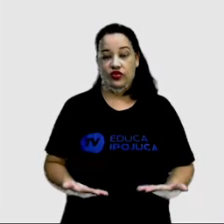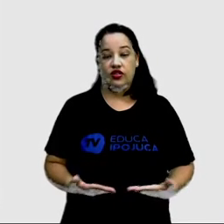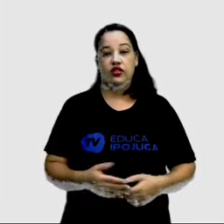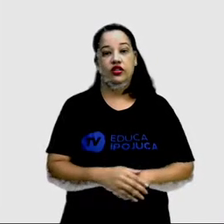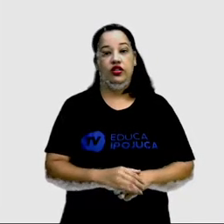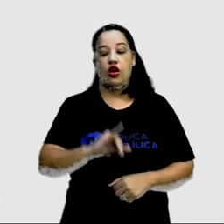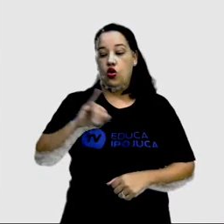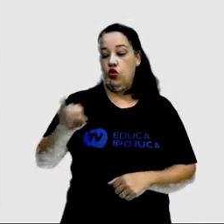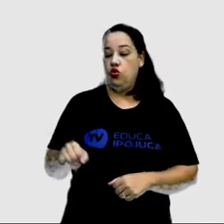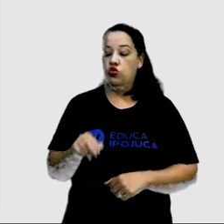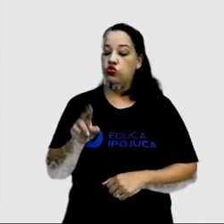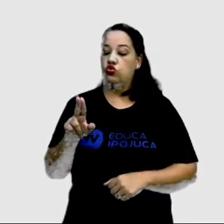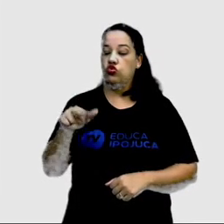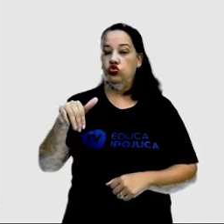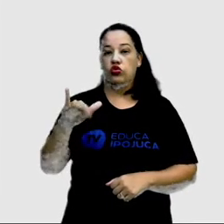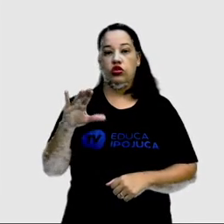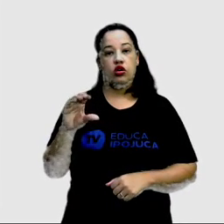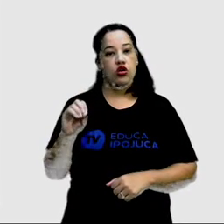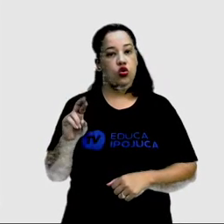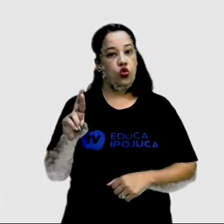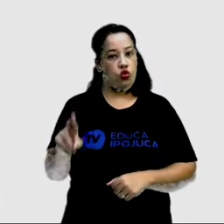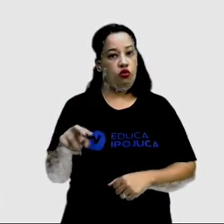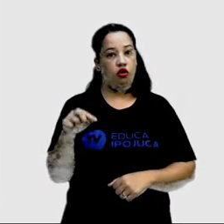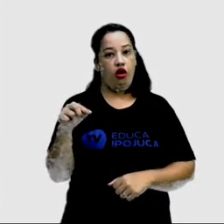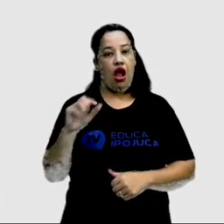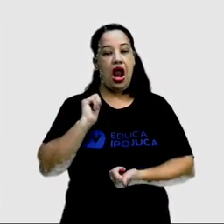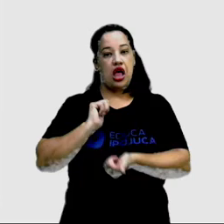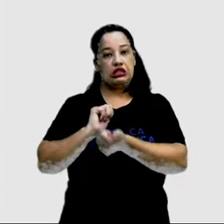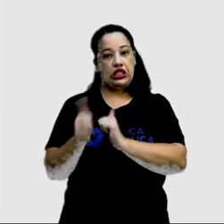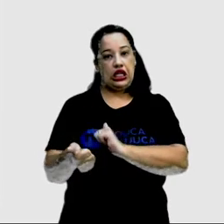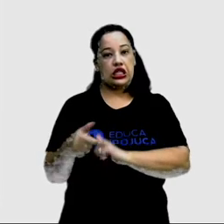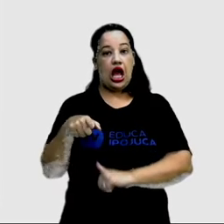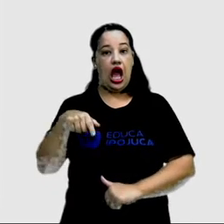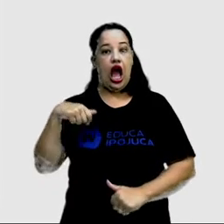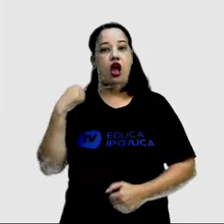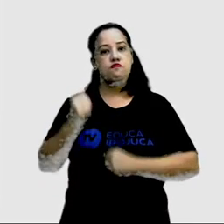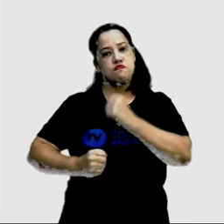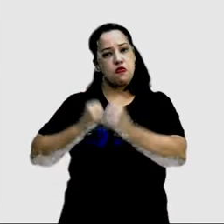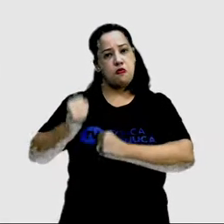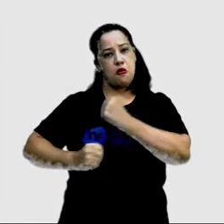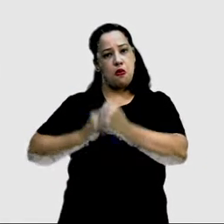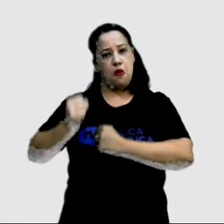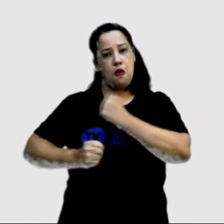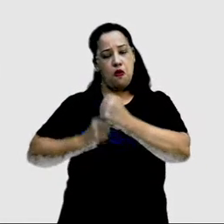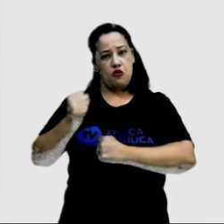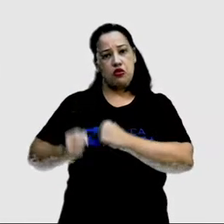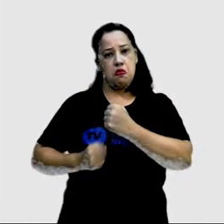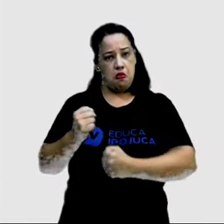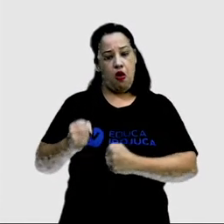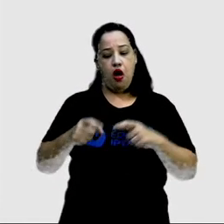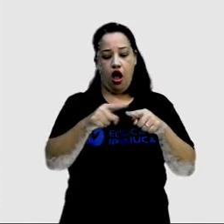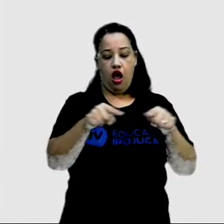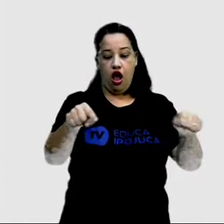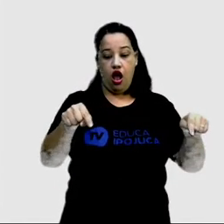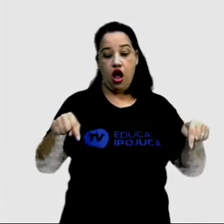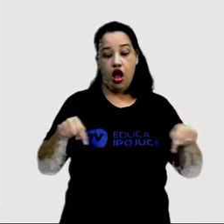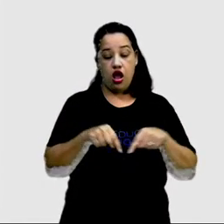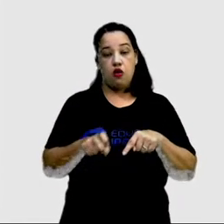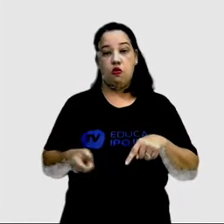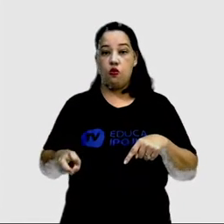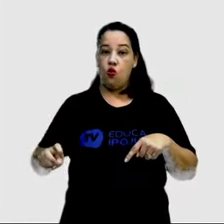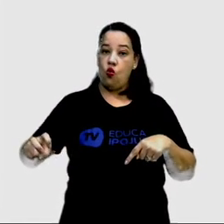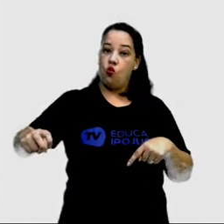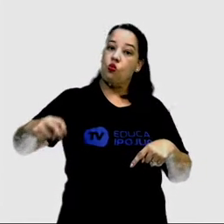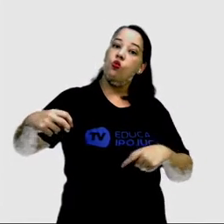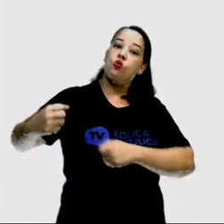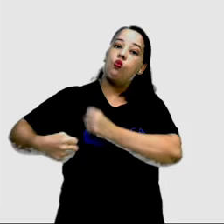Júnior é atleta. Ele gasta 5 minutos correndo para dar uma volta no campo de futebol. Quando